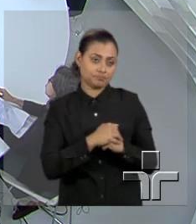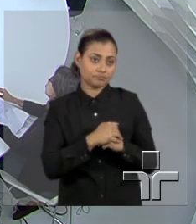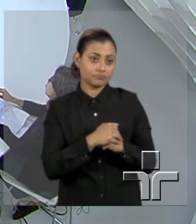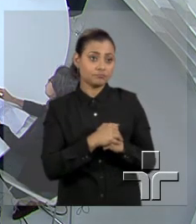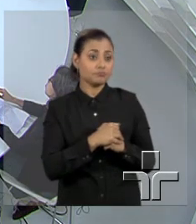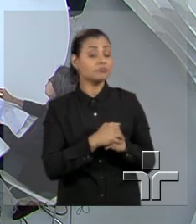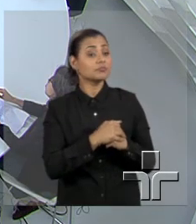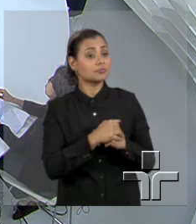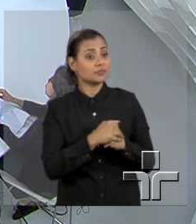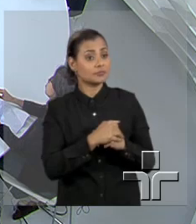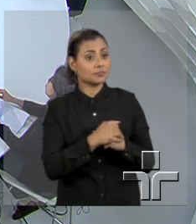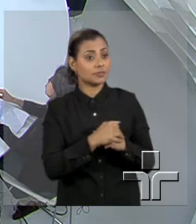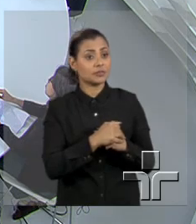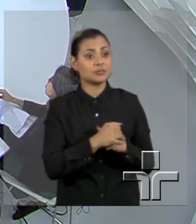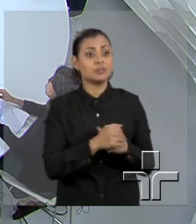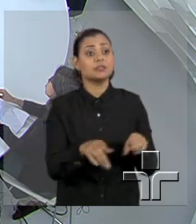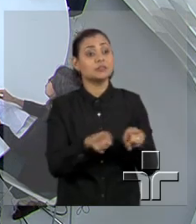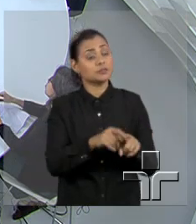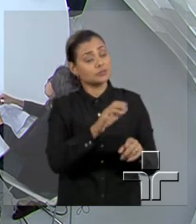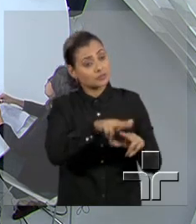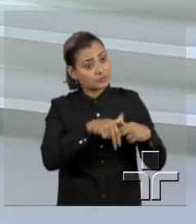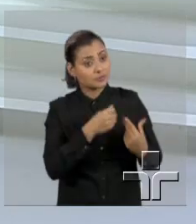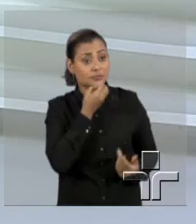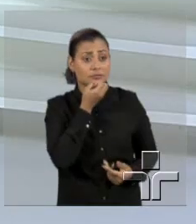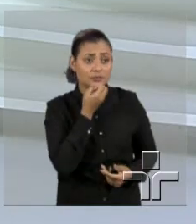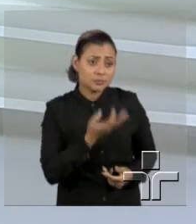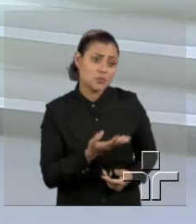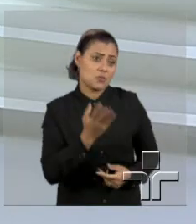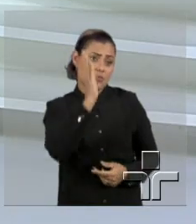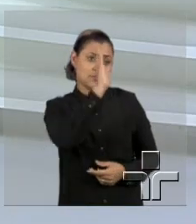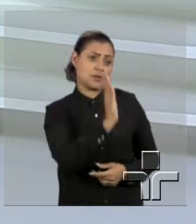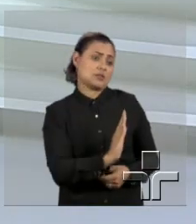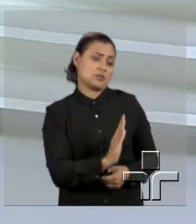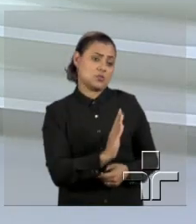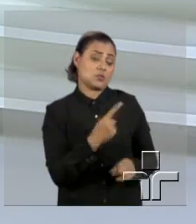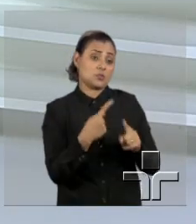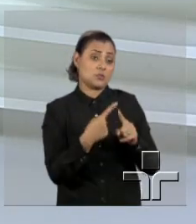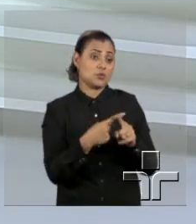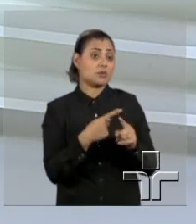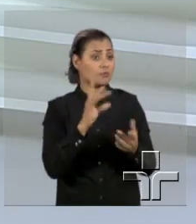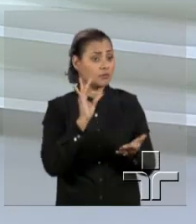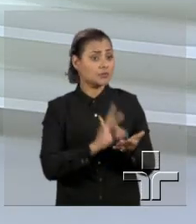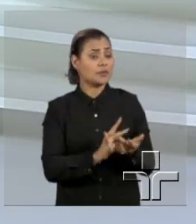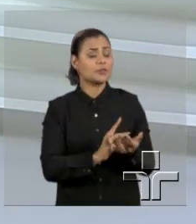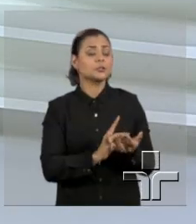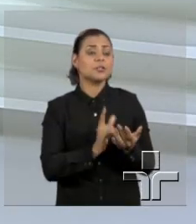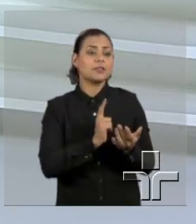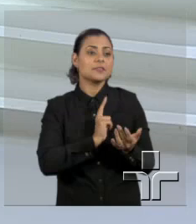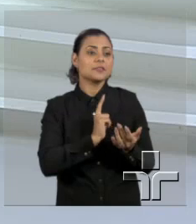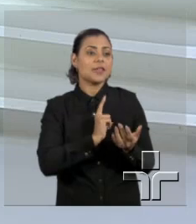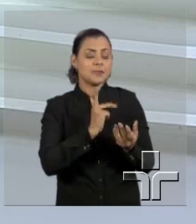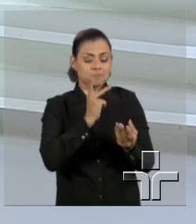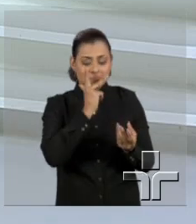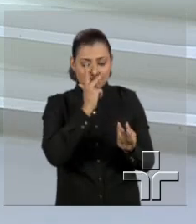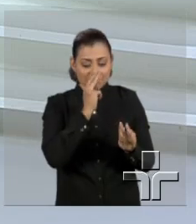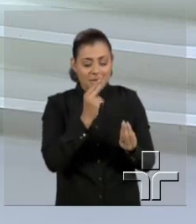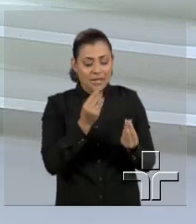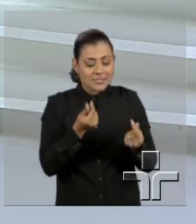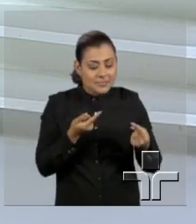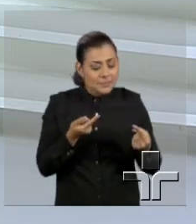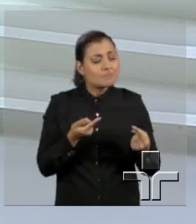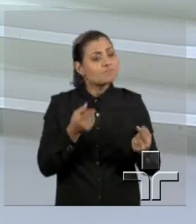ocaso do personalismo. Isso é muito bom para o país. Porque o personalismo dá em compadrio, né? Dá em